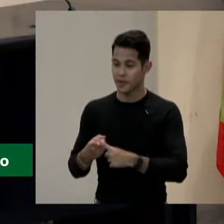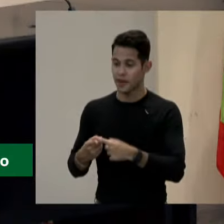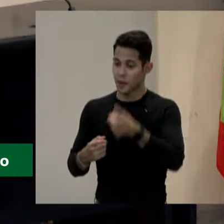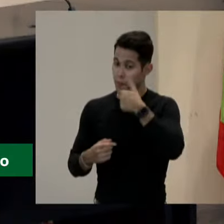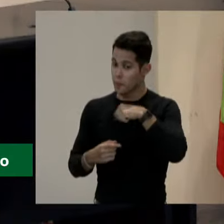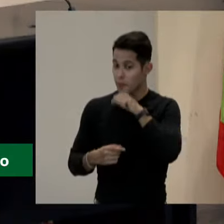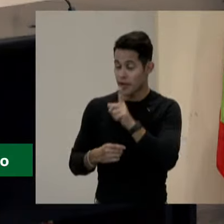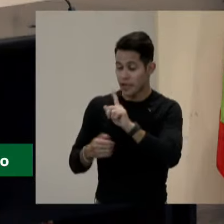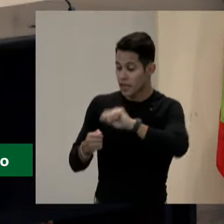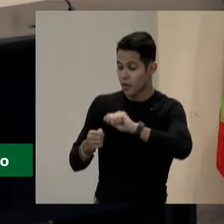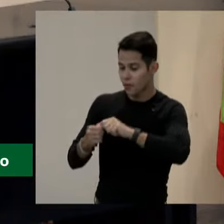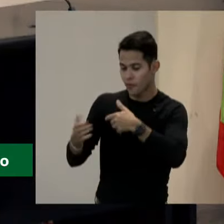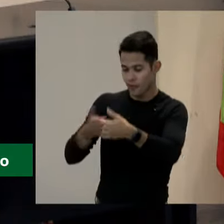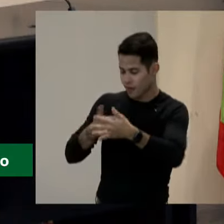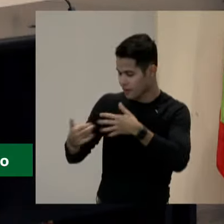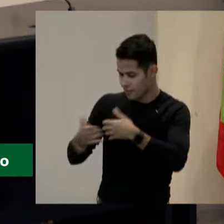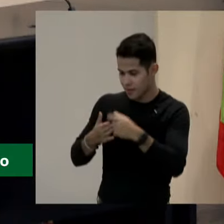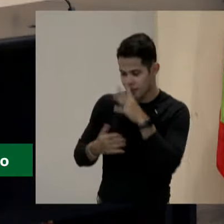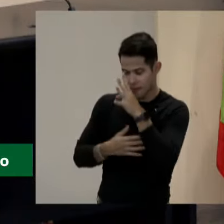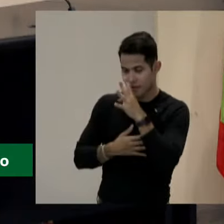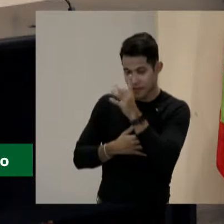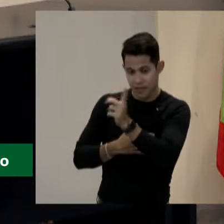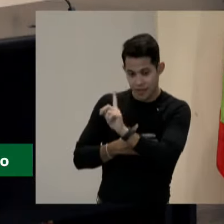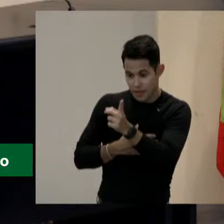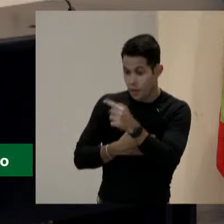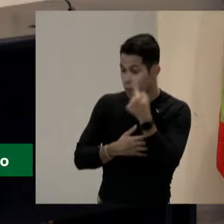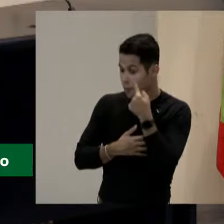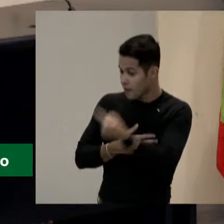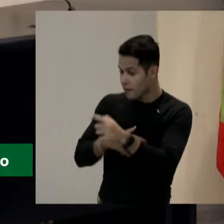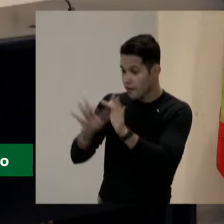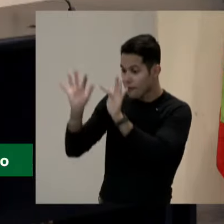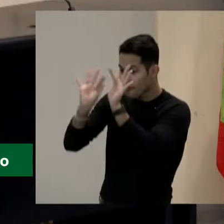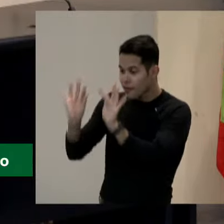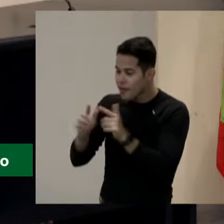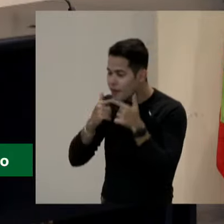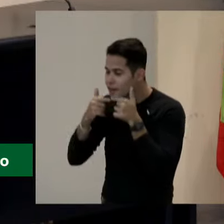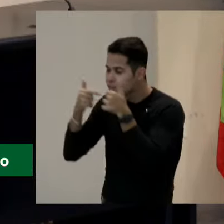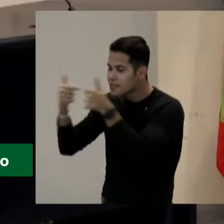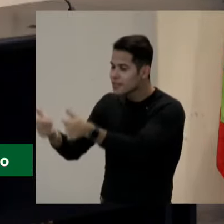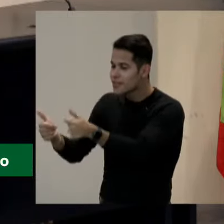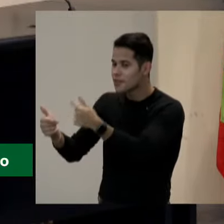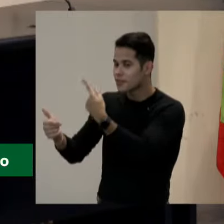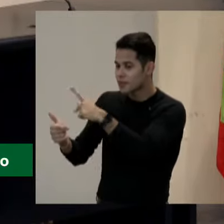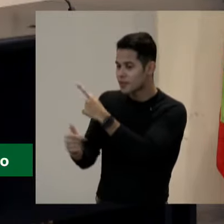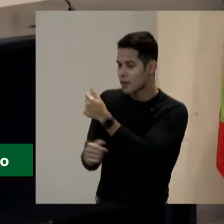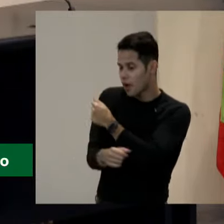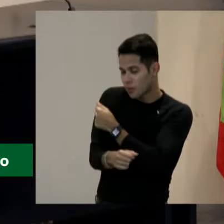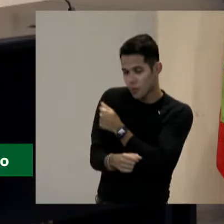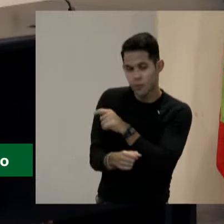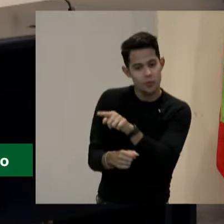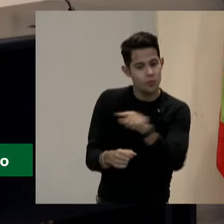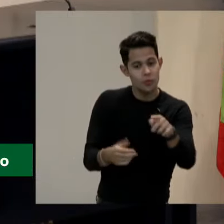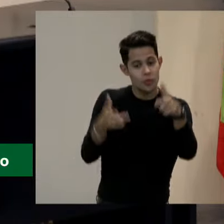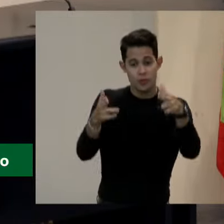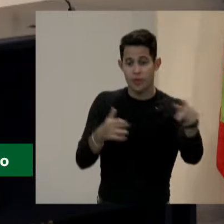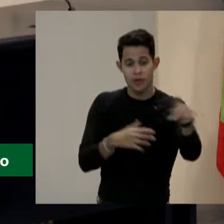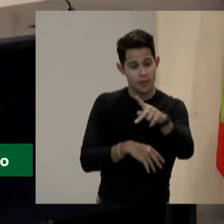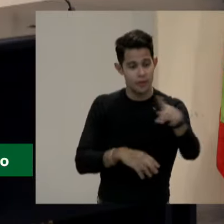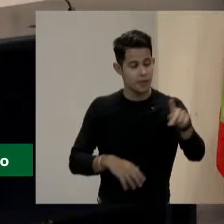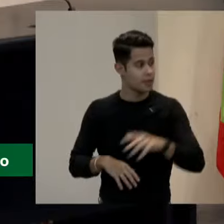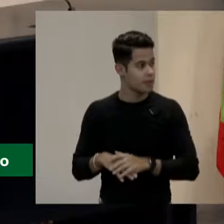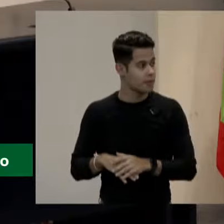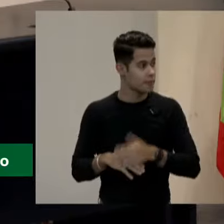coisa, professor faz qualquer coisa para ver a felicidade, um sorriso no rosto do seu aluno, do estudante. E minha